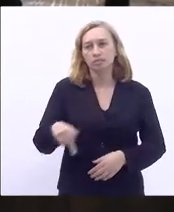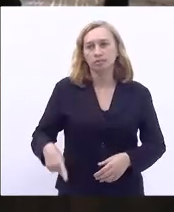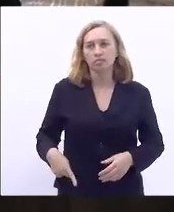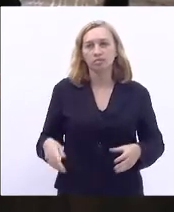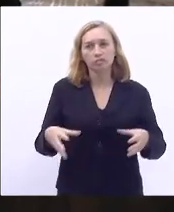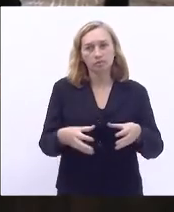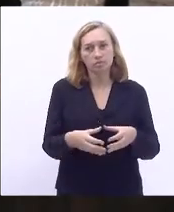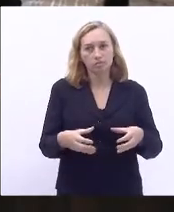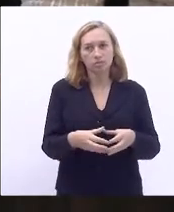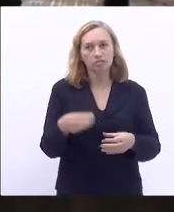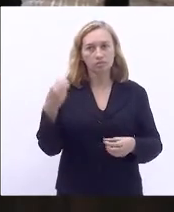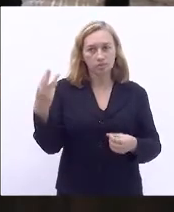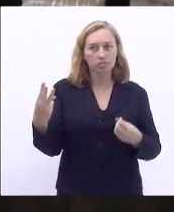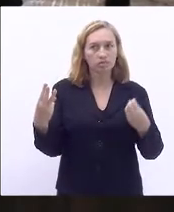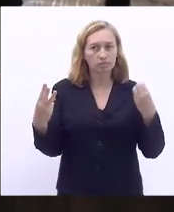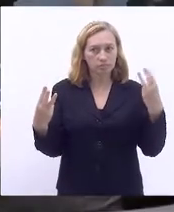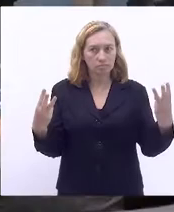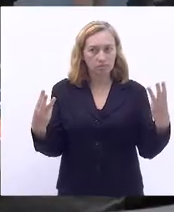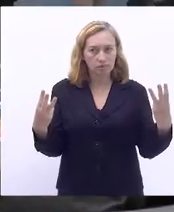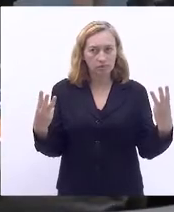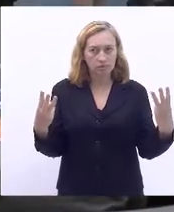Está 3-3.